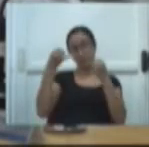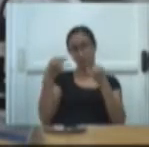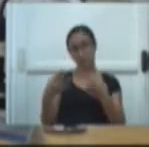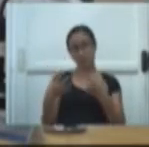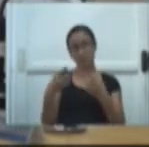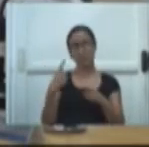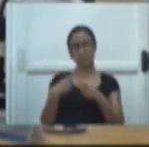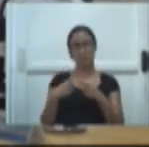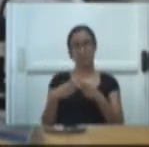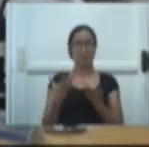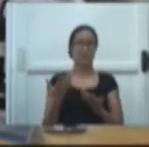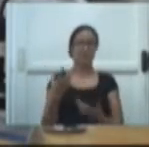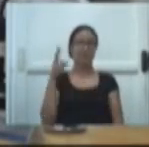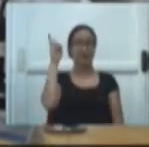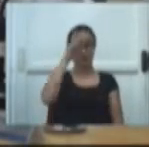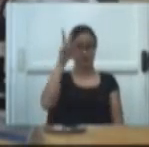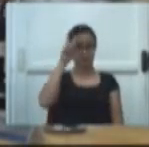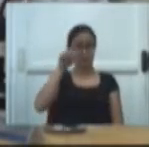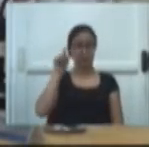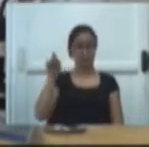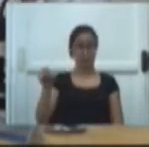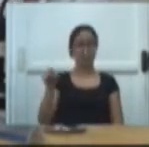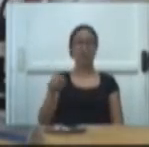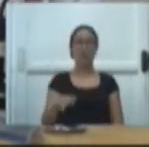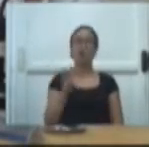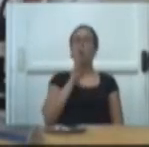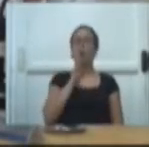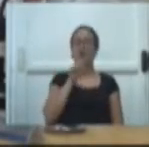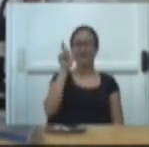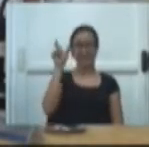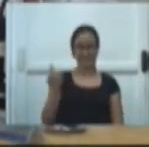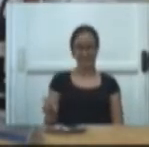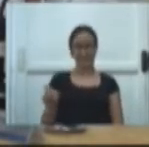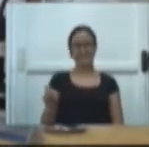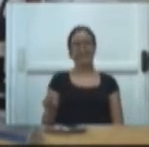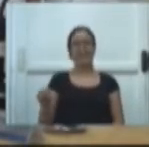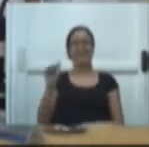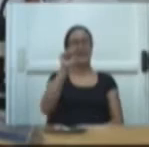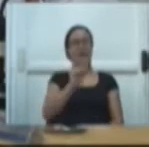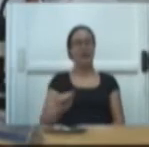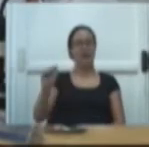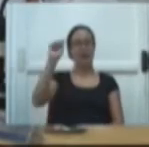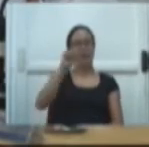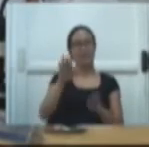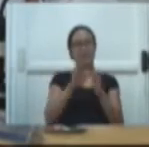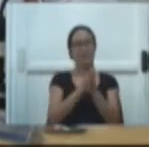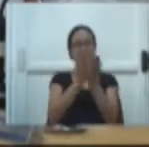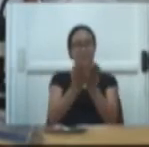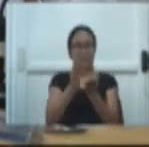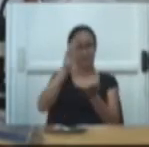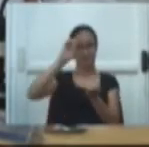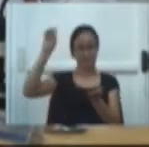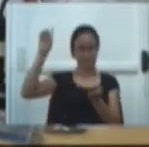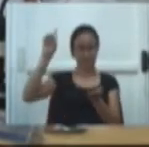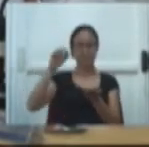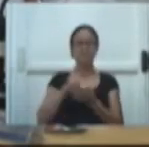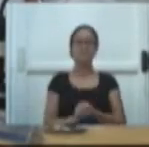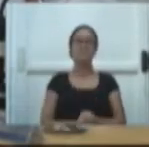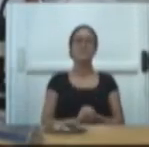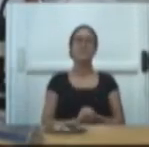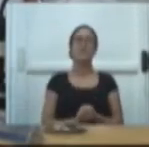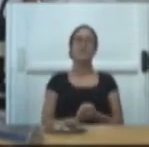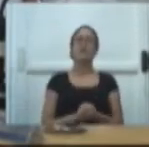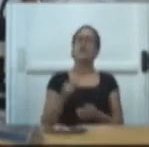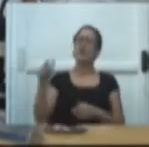história. Eu lhe conheci, né, na Associação Palavra de Deus. Você sempre teve um trabalho assim muito bonito com a questão da